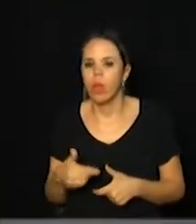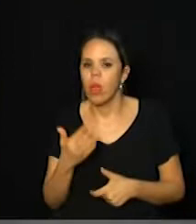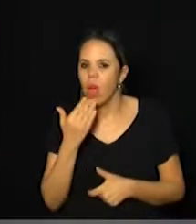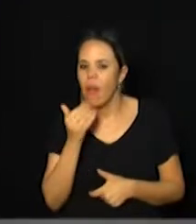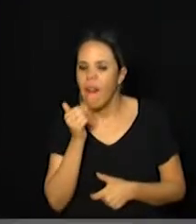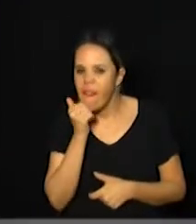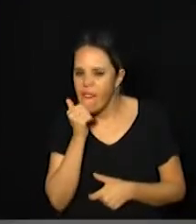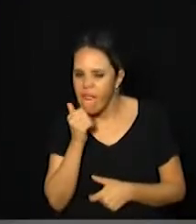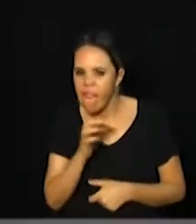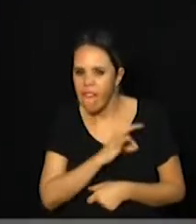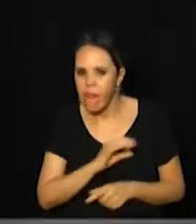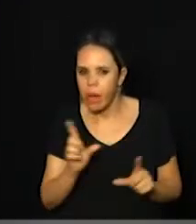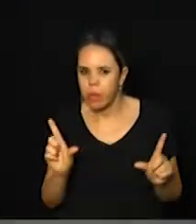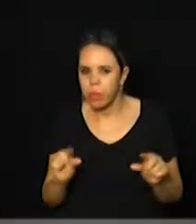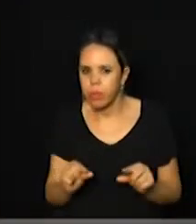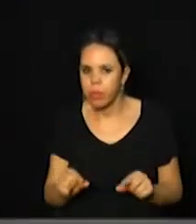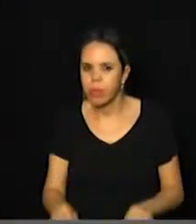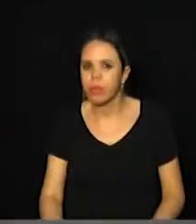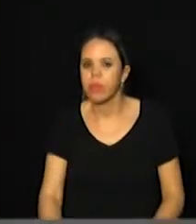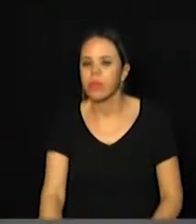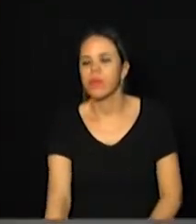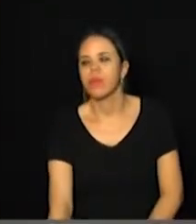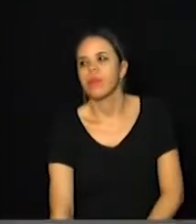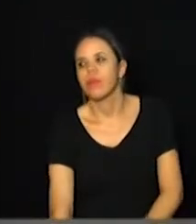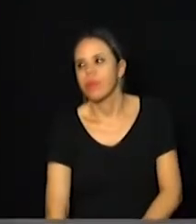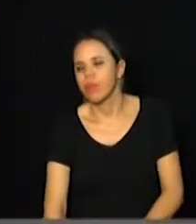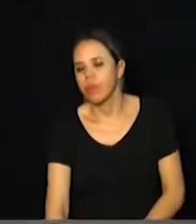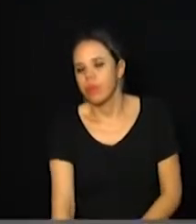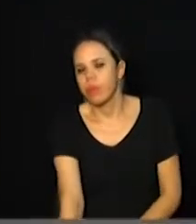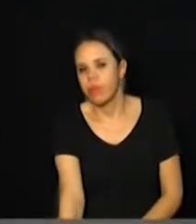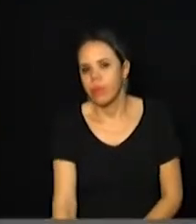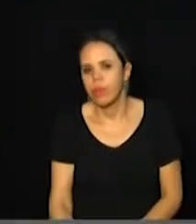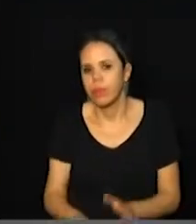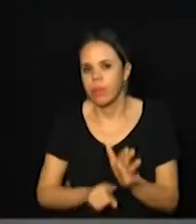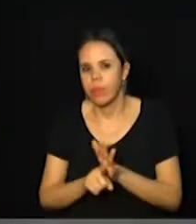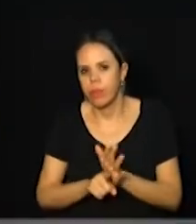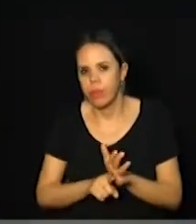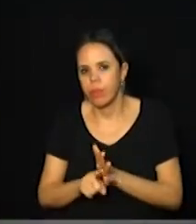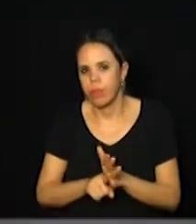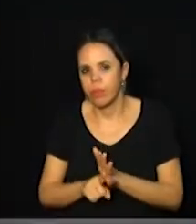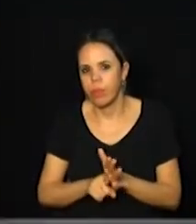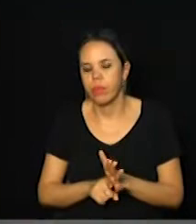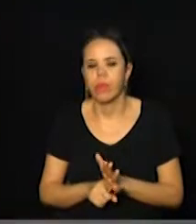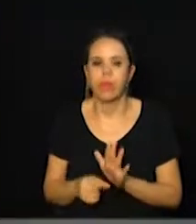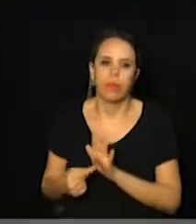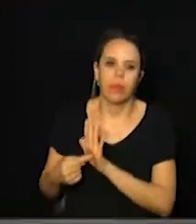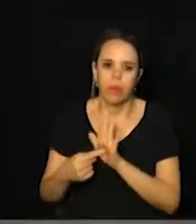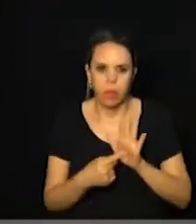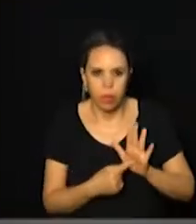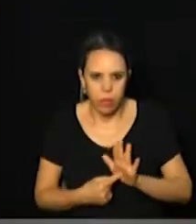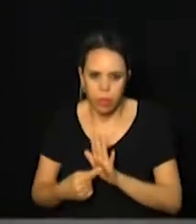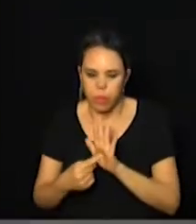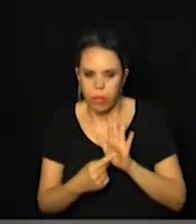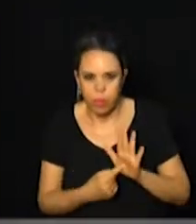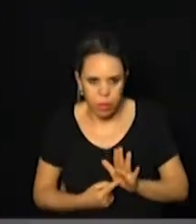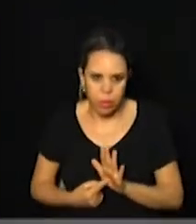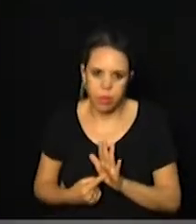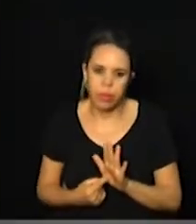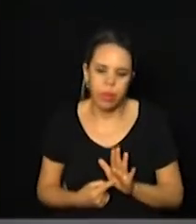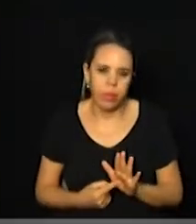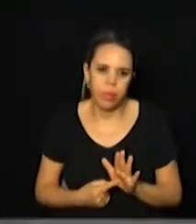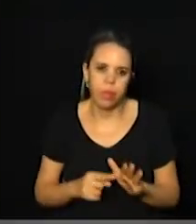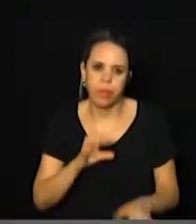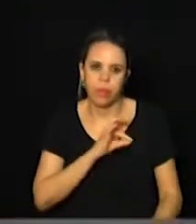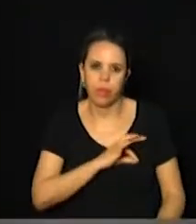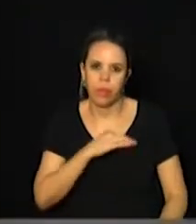o a renda do Trabalhador caiu em todas as pesquisas todas as estatísticas mostra uma de